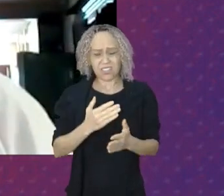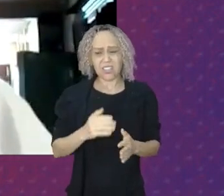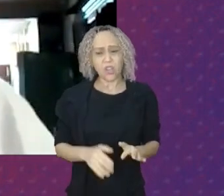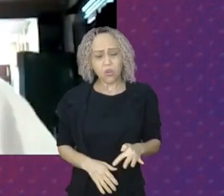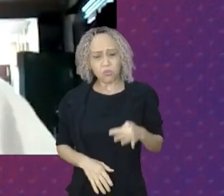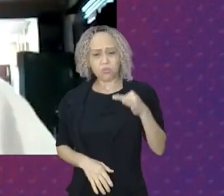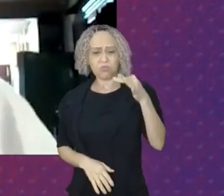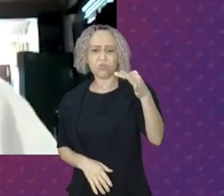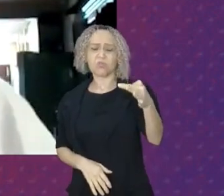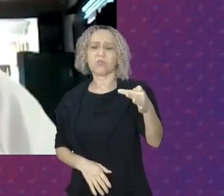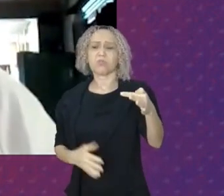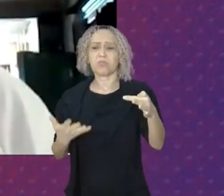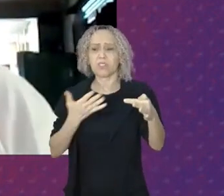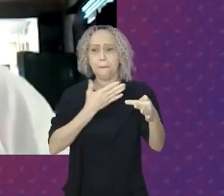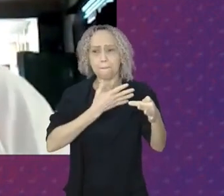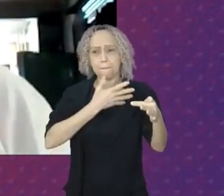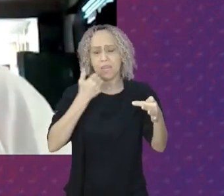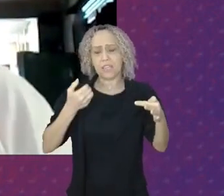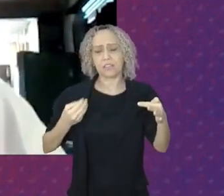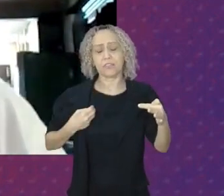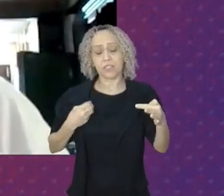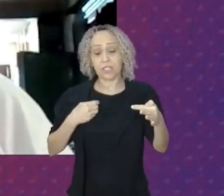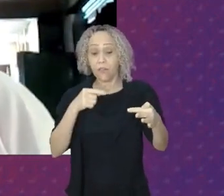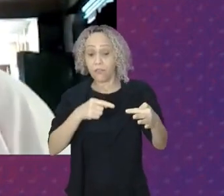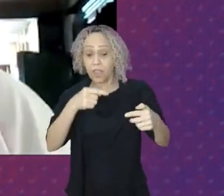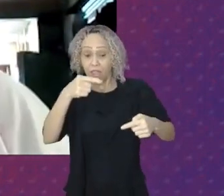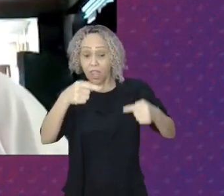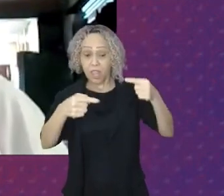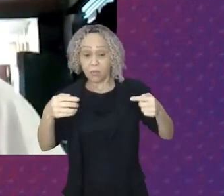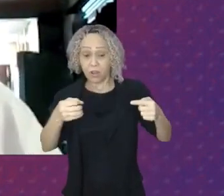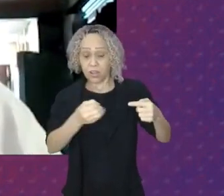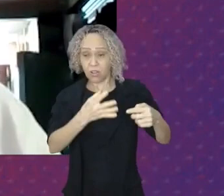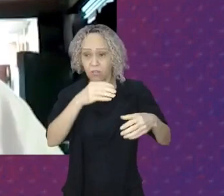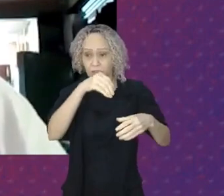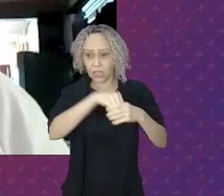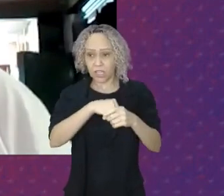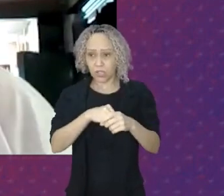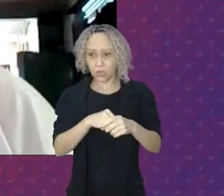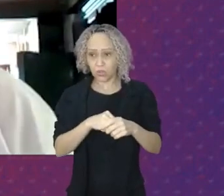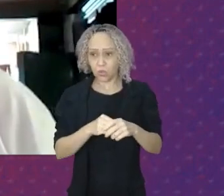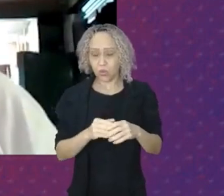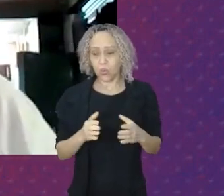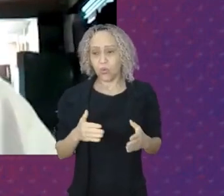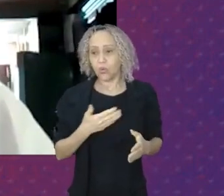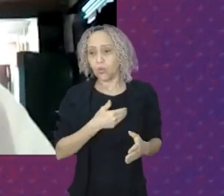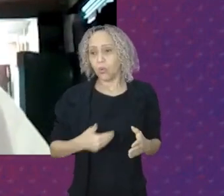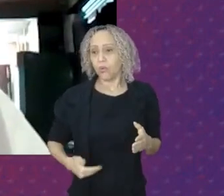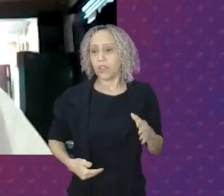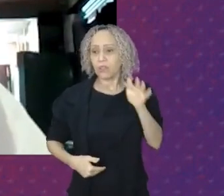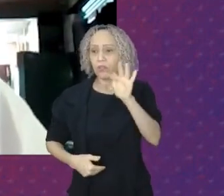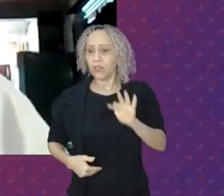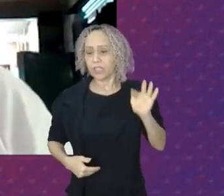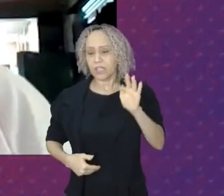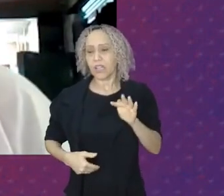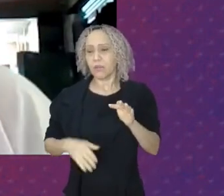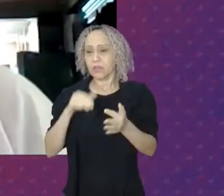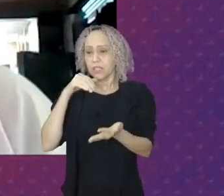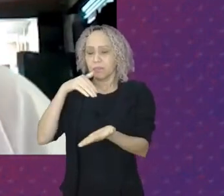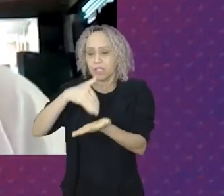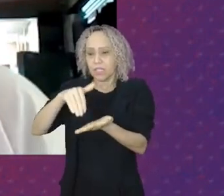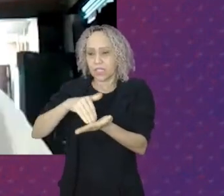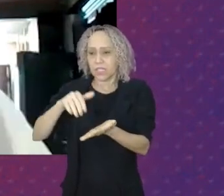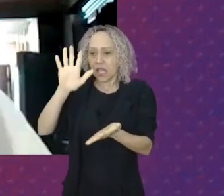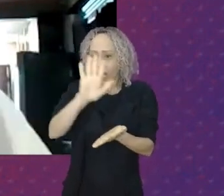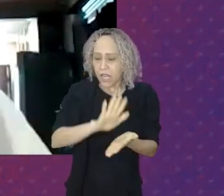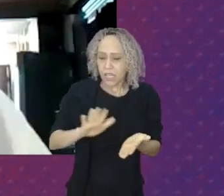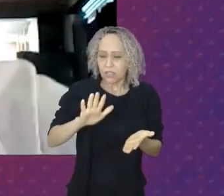nova política dentro do governo federal, nesse ano de 2023, que traz essa Secretaria Nacional, que vai trabalhar com essa